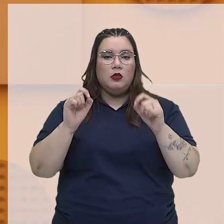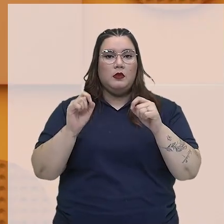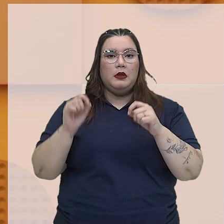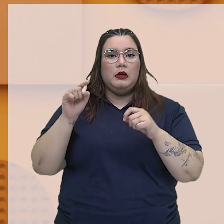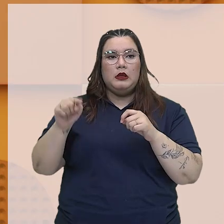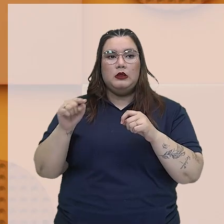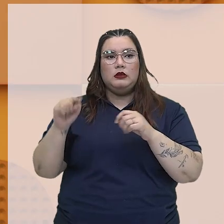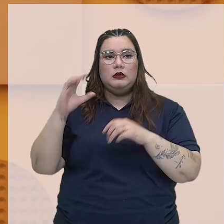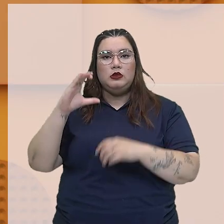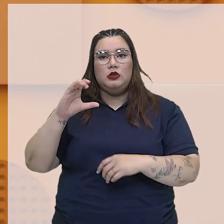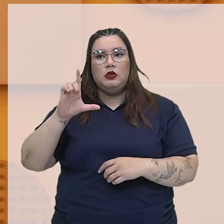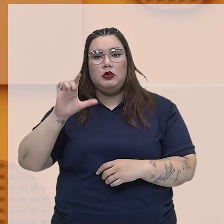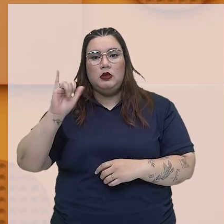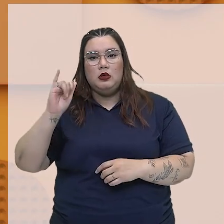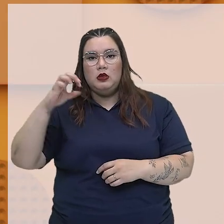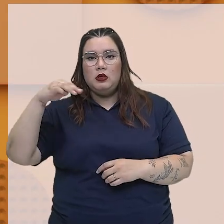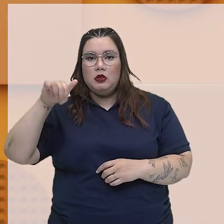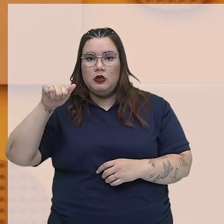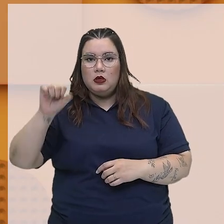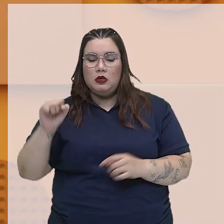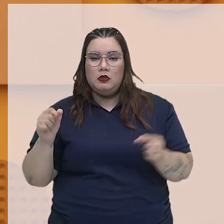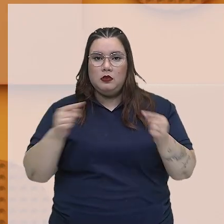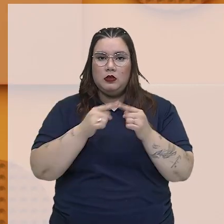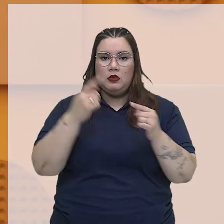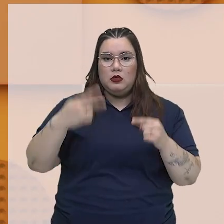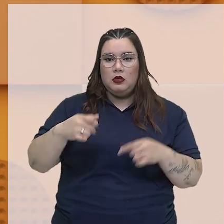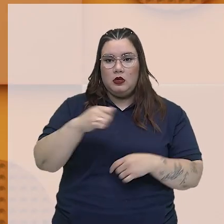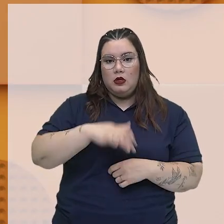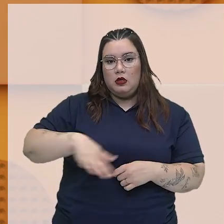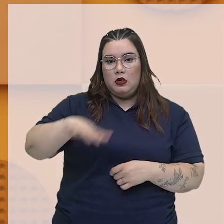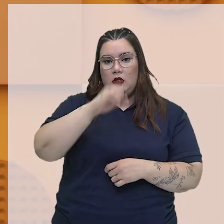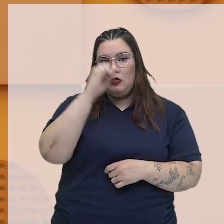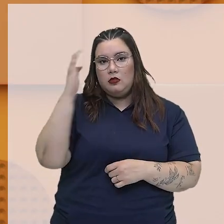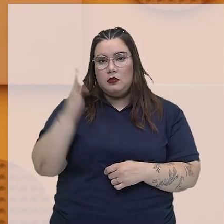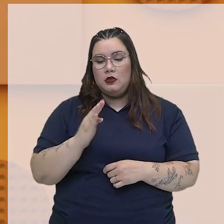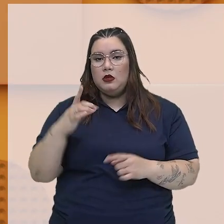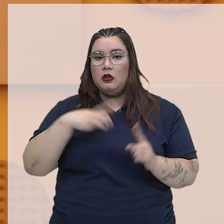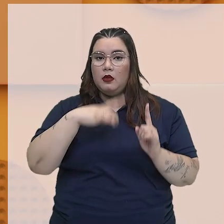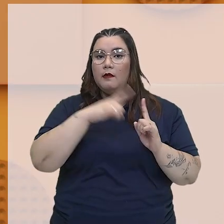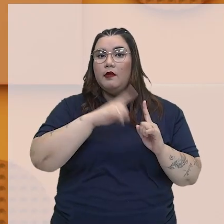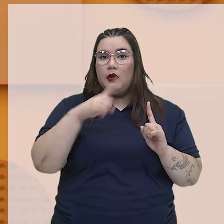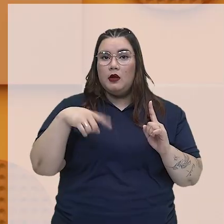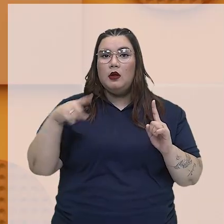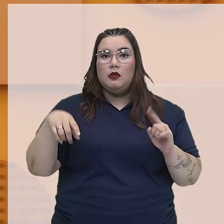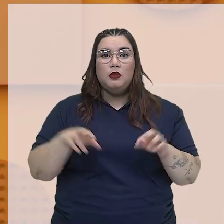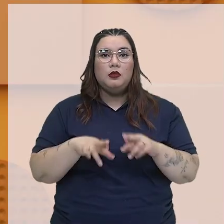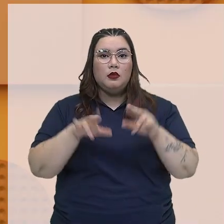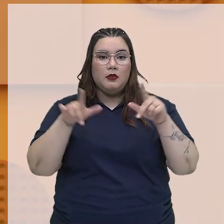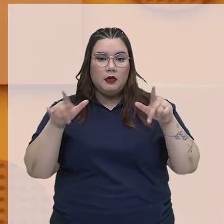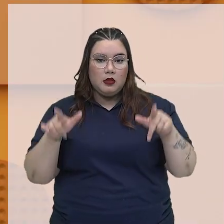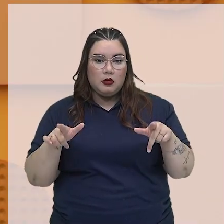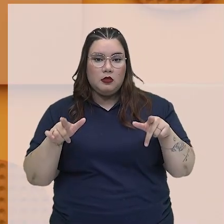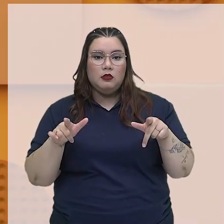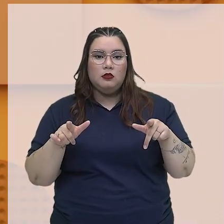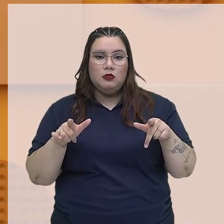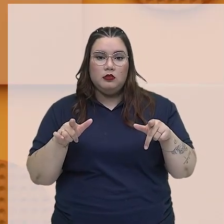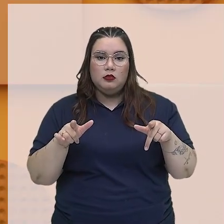os climas do território brasileiro, eles variam, eles se diferenciam, né?